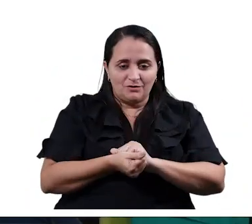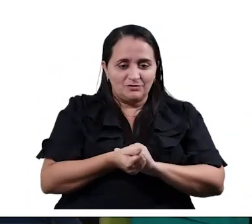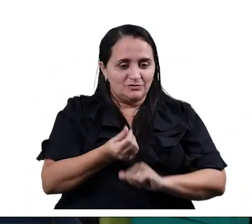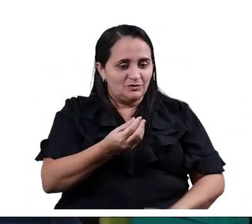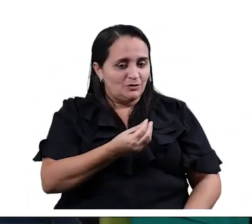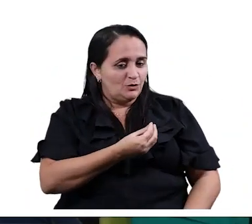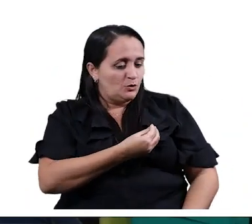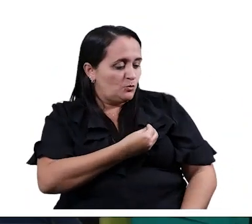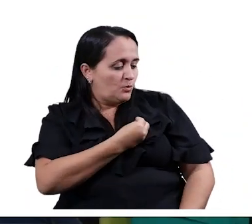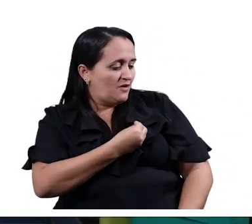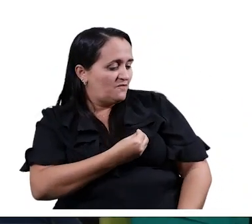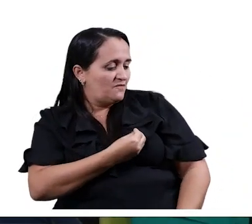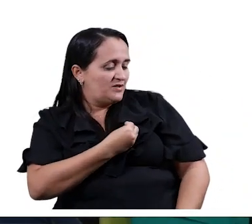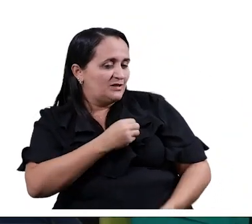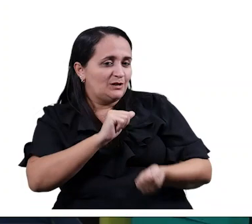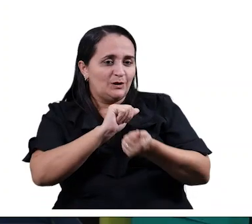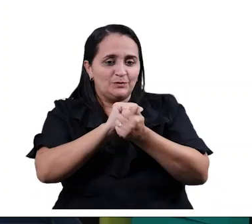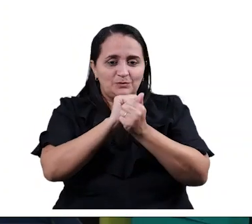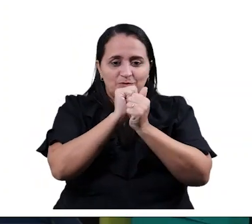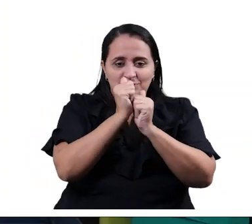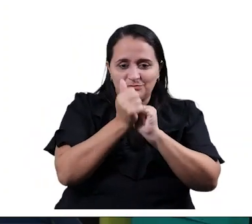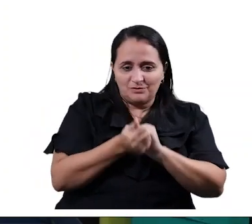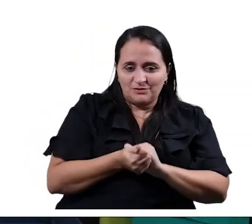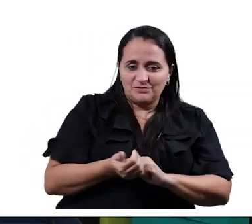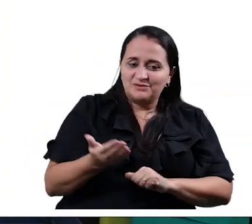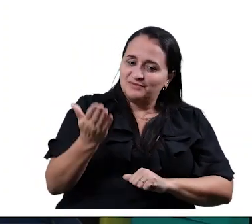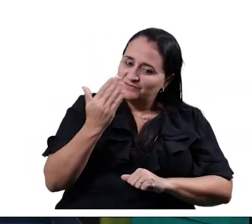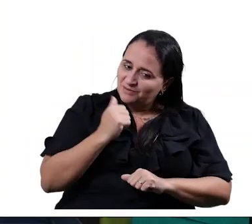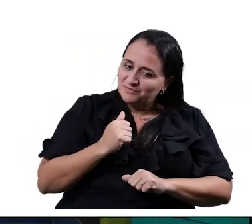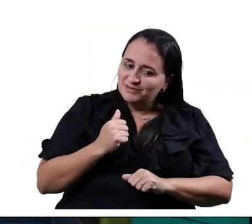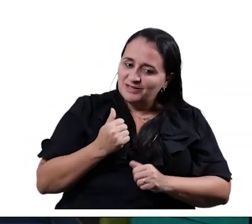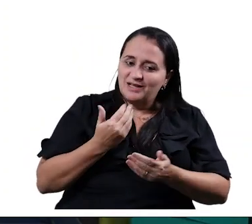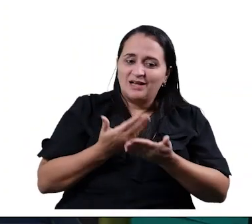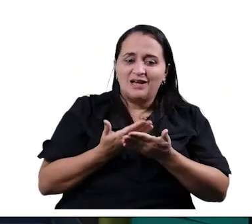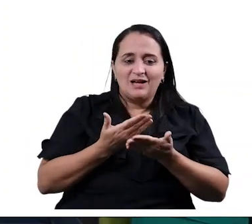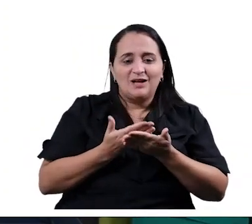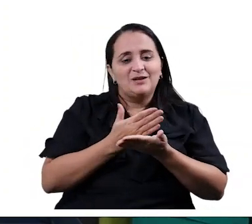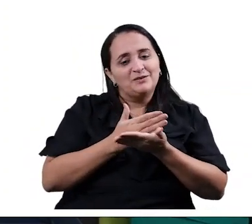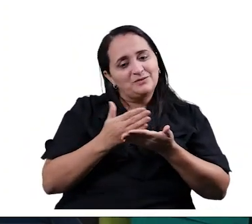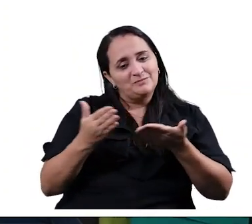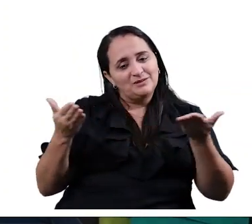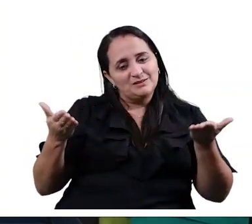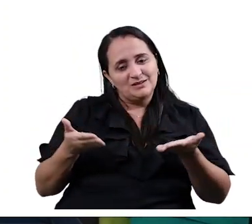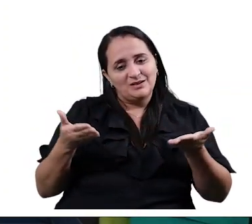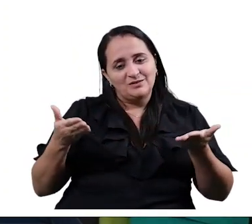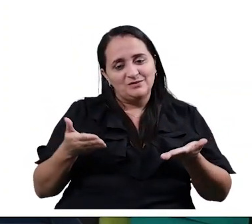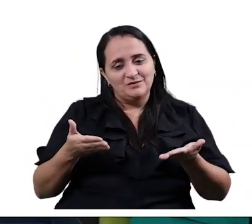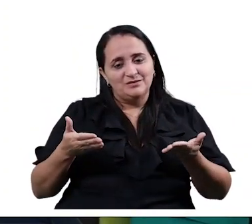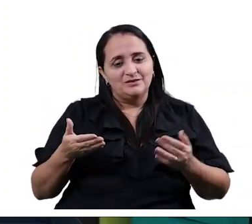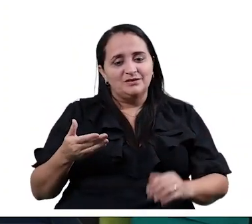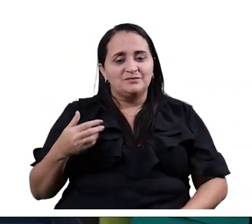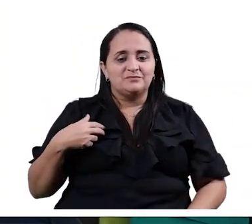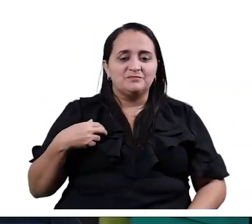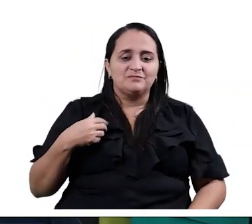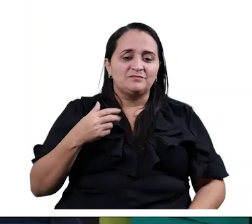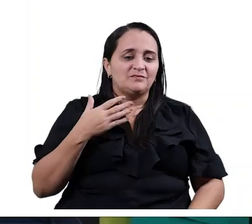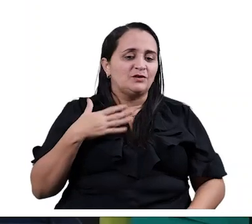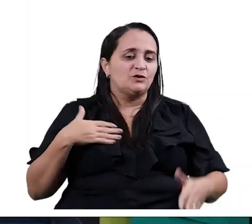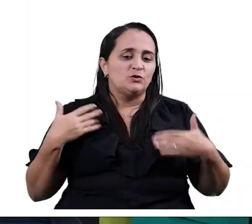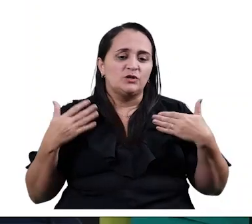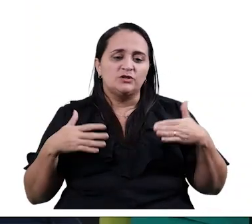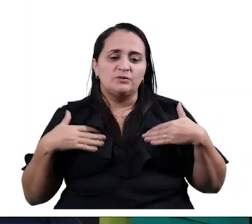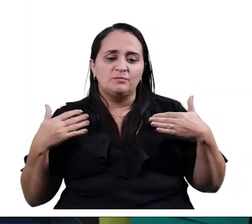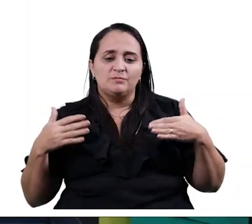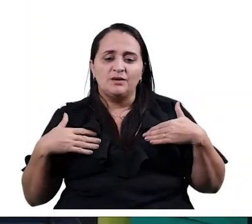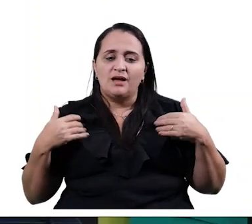Esporte. Uma vida no esporte. Vamos acompanhar? A aula começa agora. Pois é, ó, a Pró tá muito. Ó,